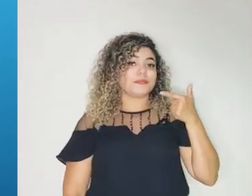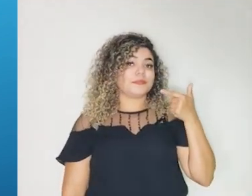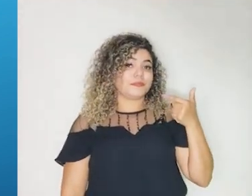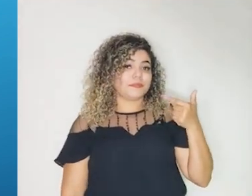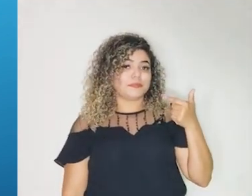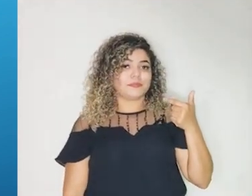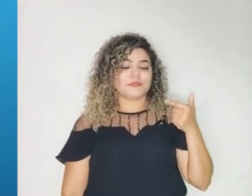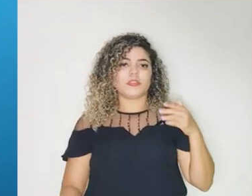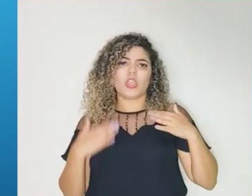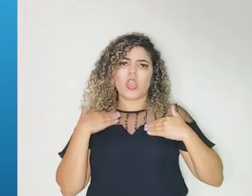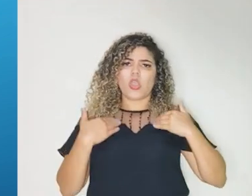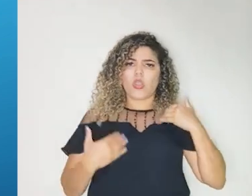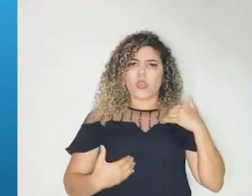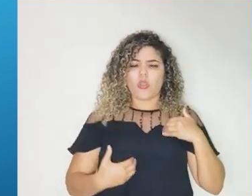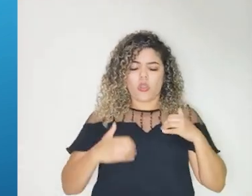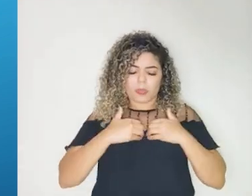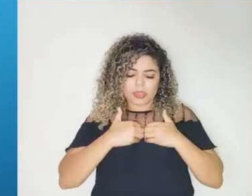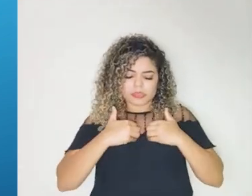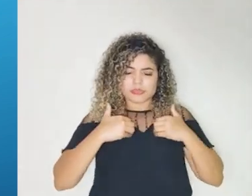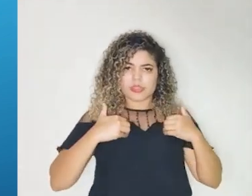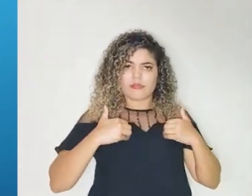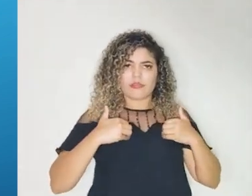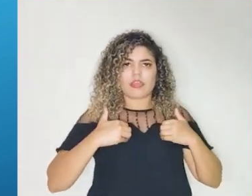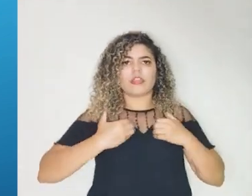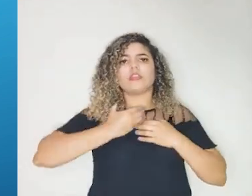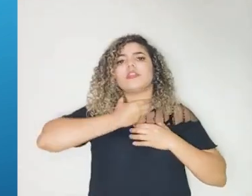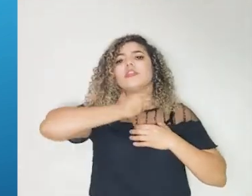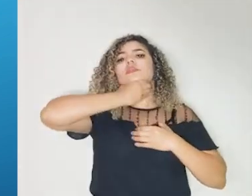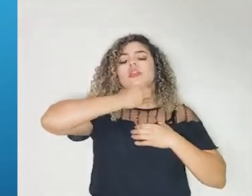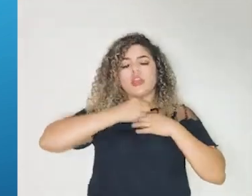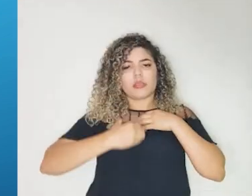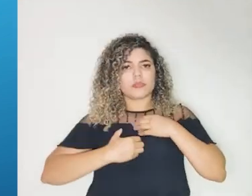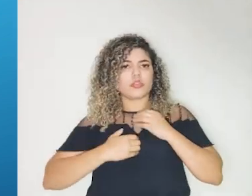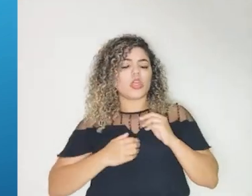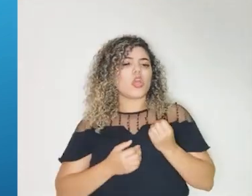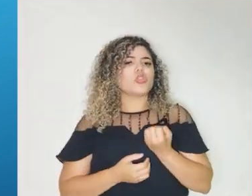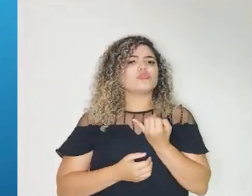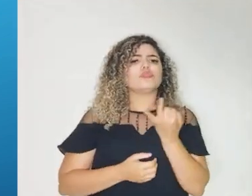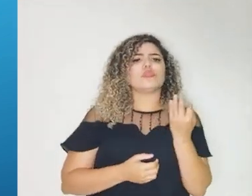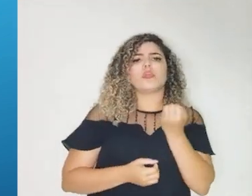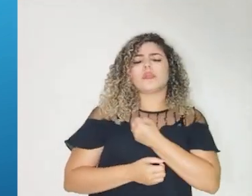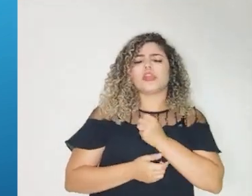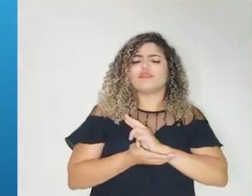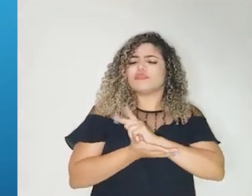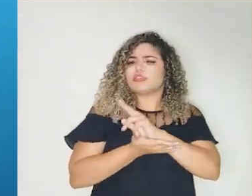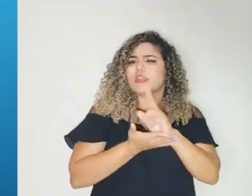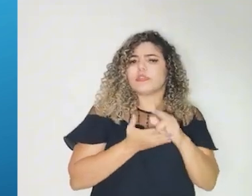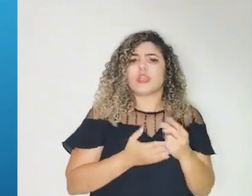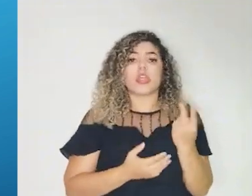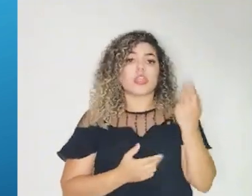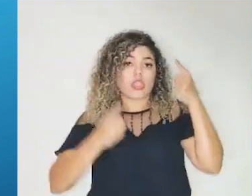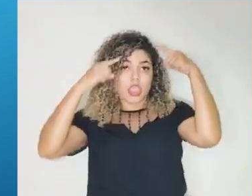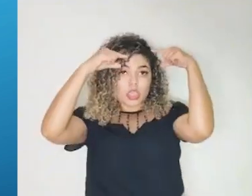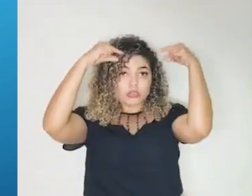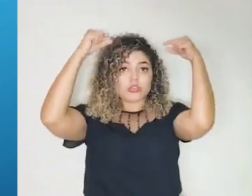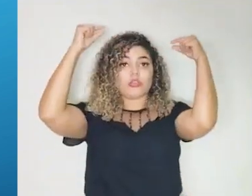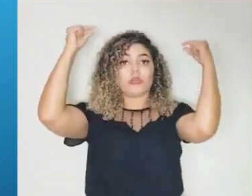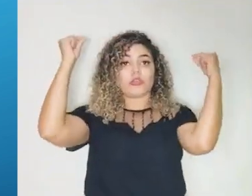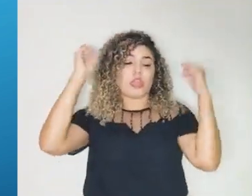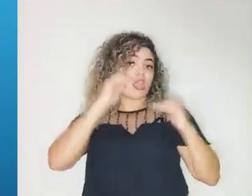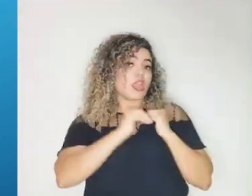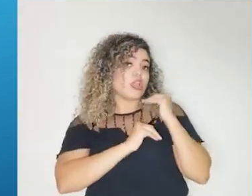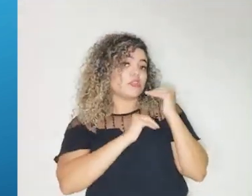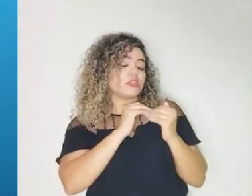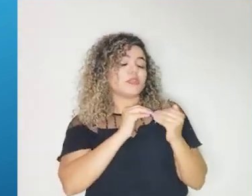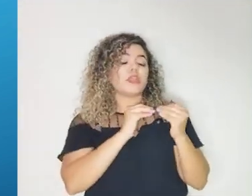2. Corpo dividido em cefalotórax e abdômen. Número de patas variável. 2 pares de antena e o